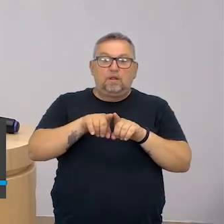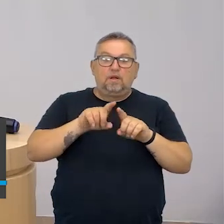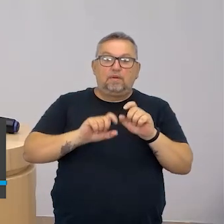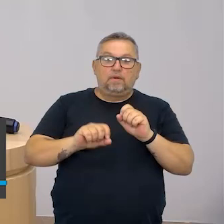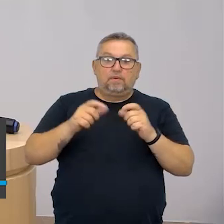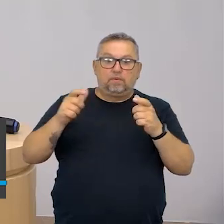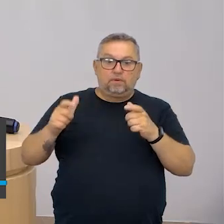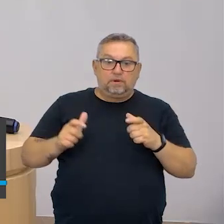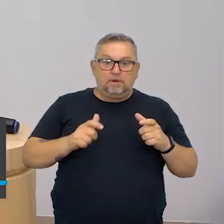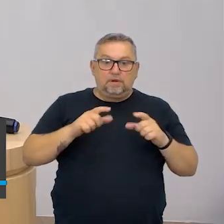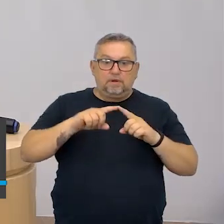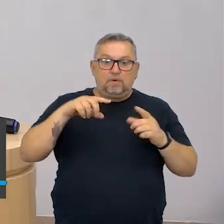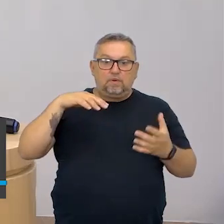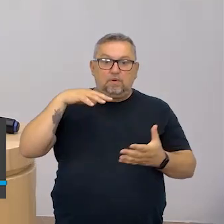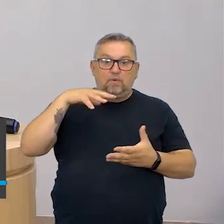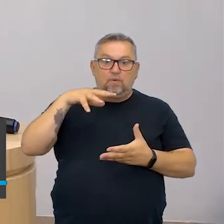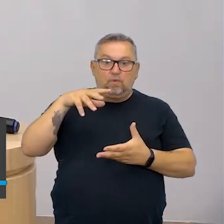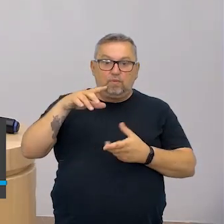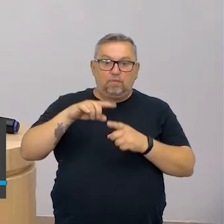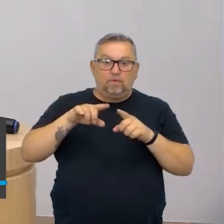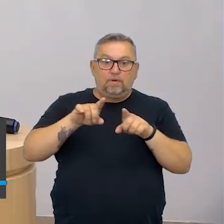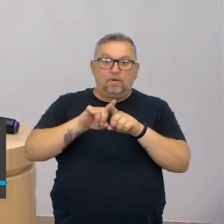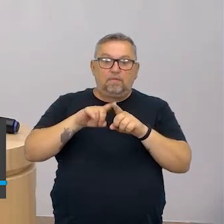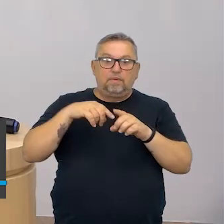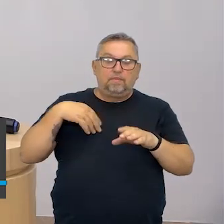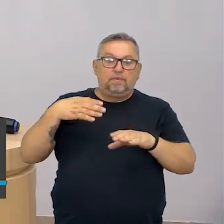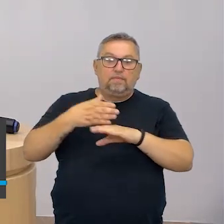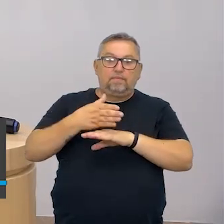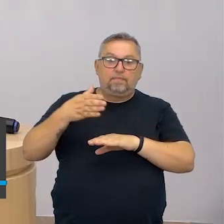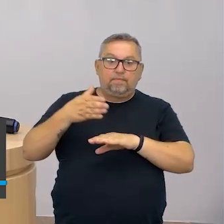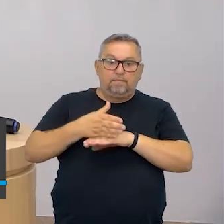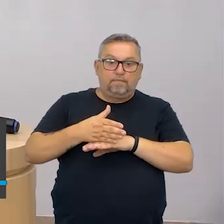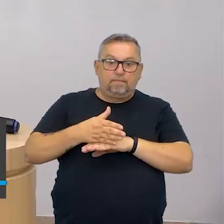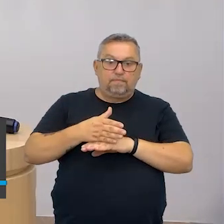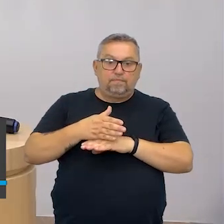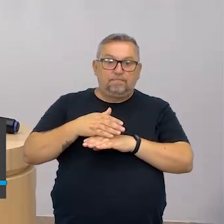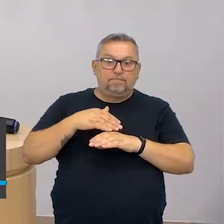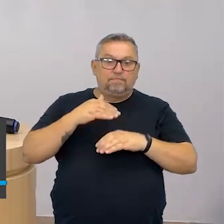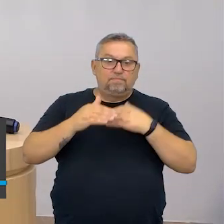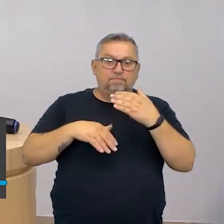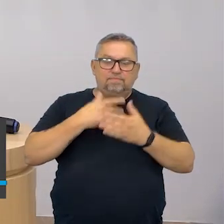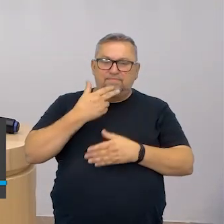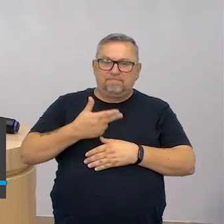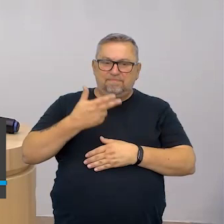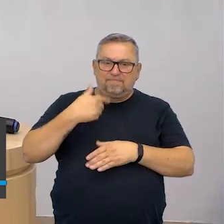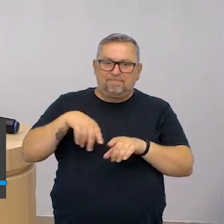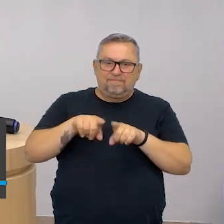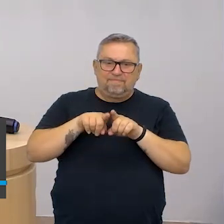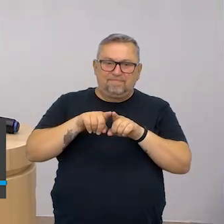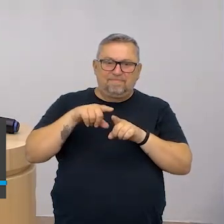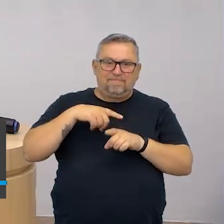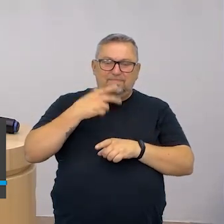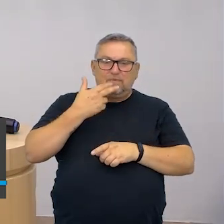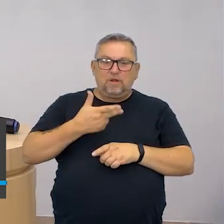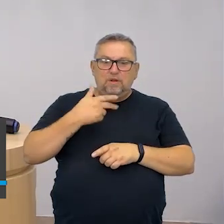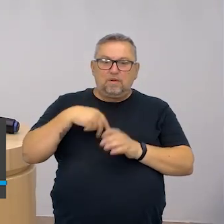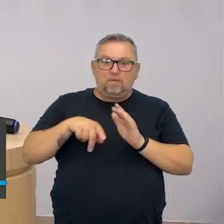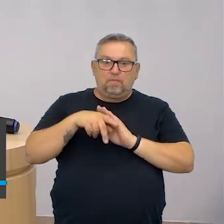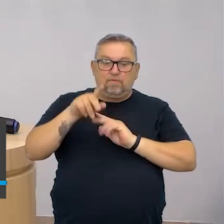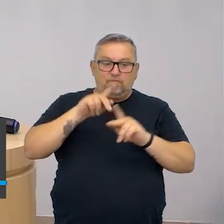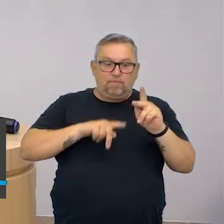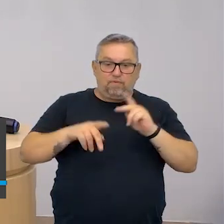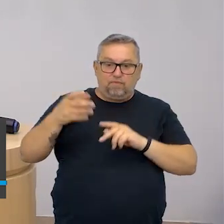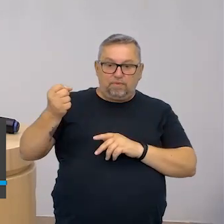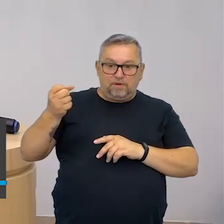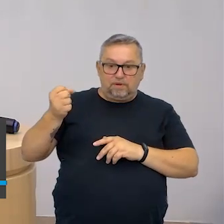diferentes lugares do globo, participaram dessa construção da língua, né? Então não é uma questão assim, a língua do povo branco, a